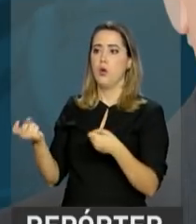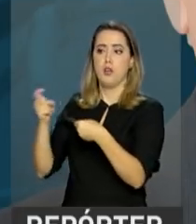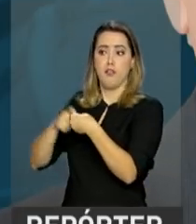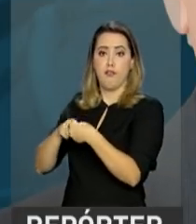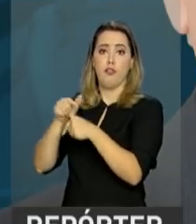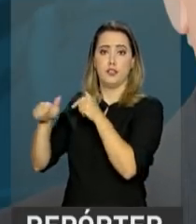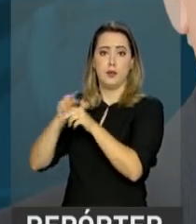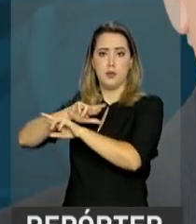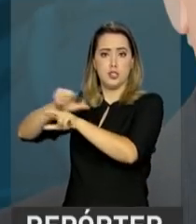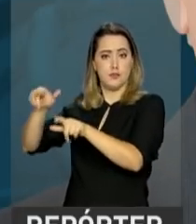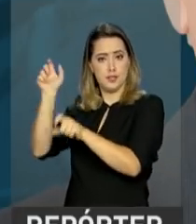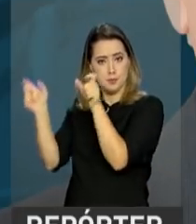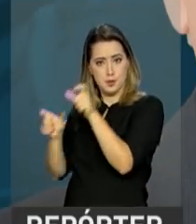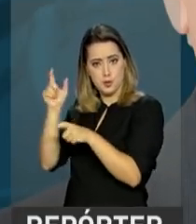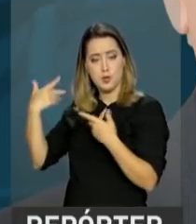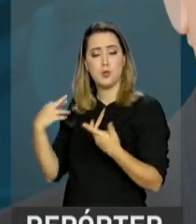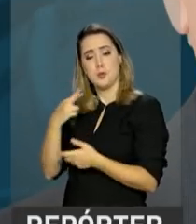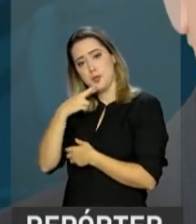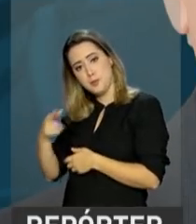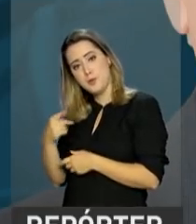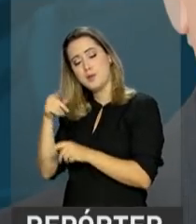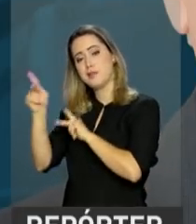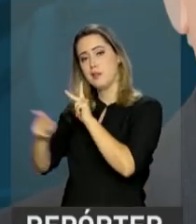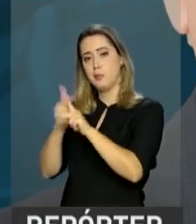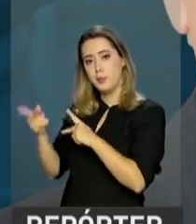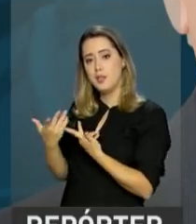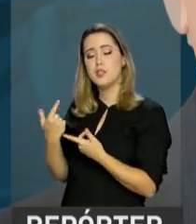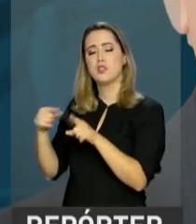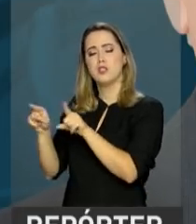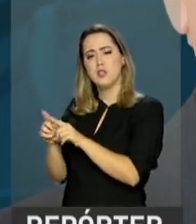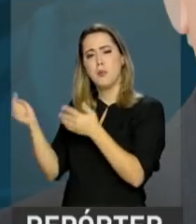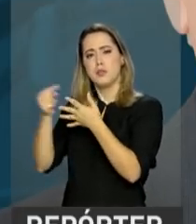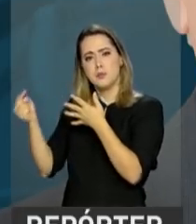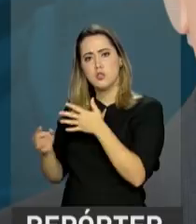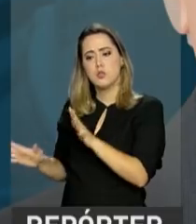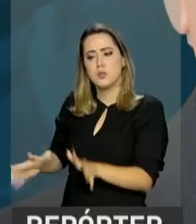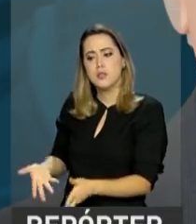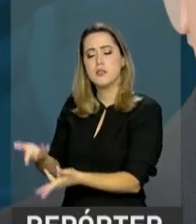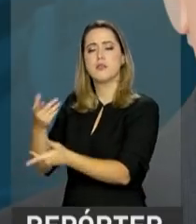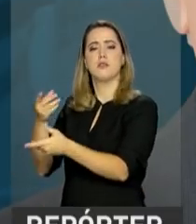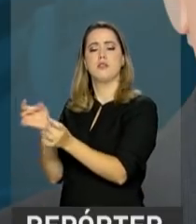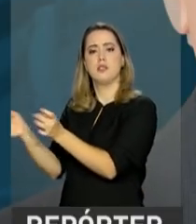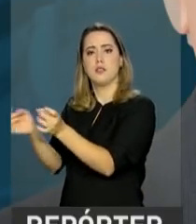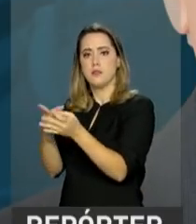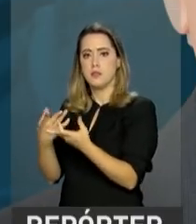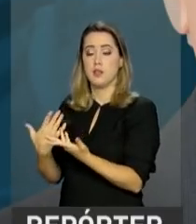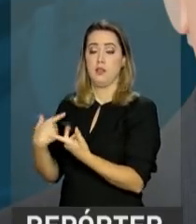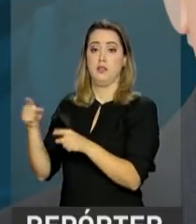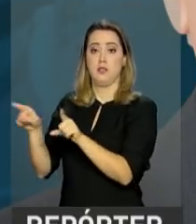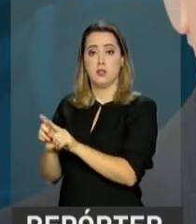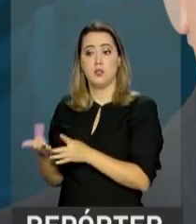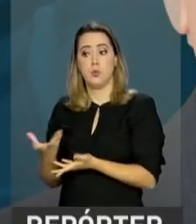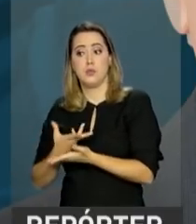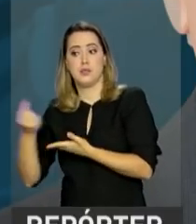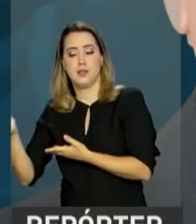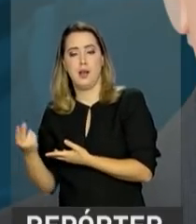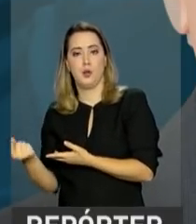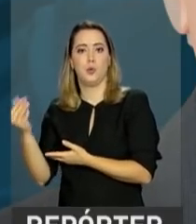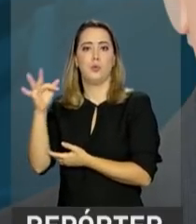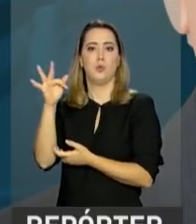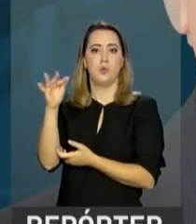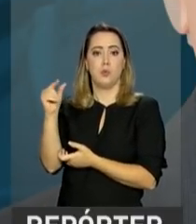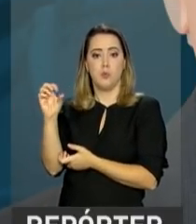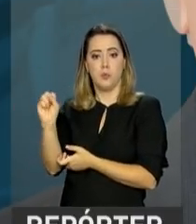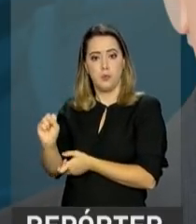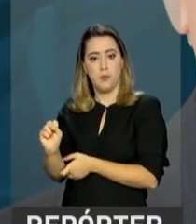o mercado de trabalho resultado das políticas econômicas e também as medidas para aquecer as vendas do comércio em uma delas foi o saque de contas inativas do